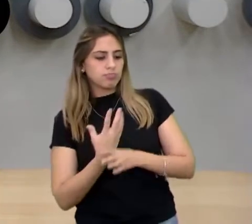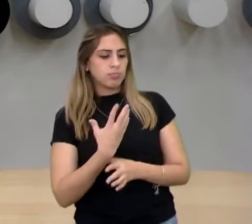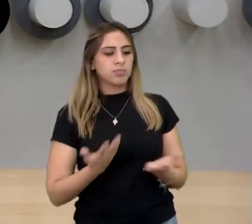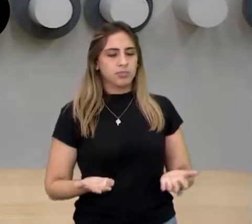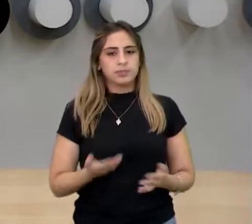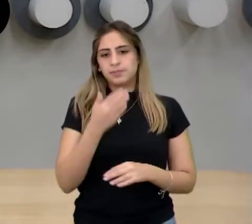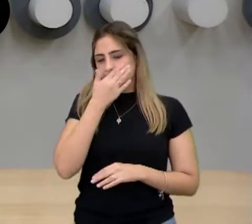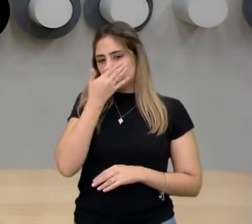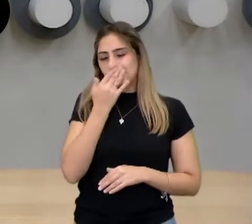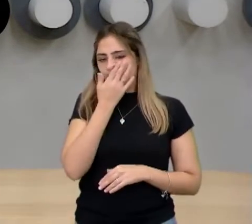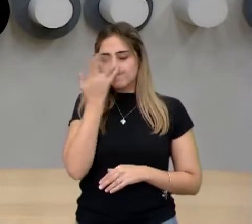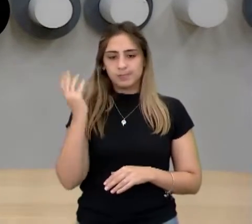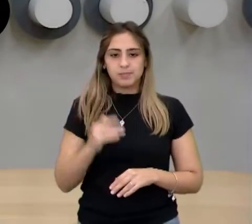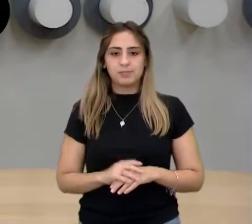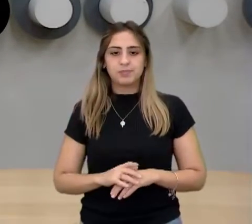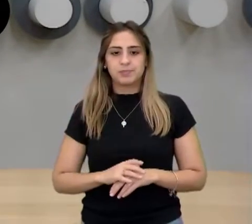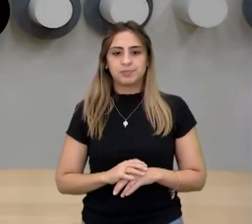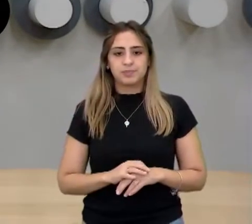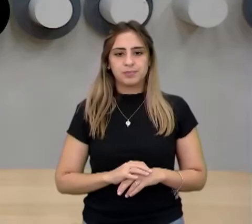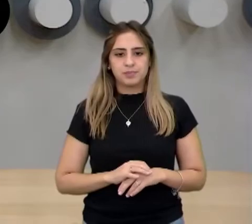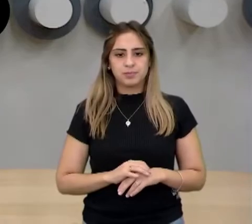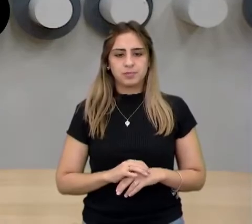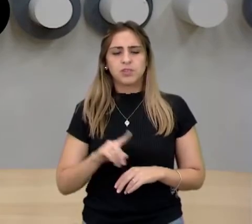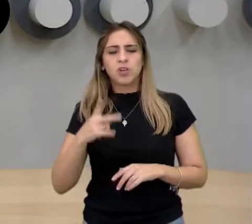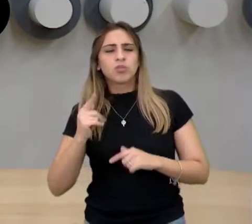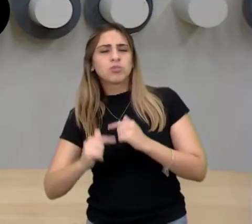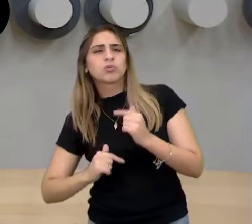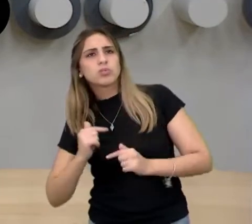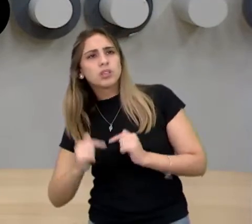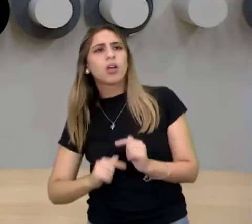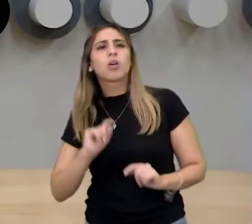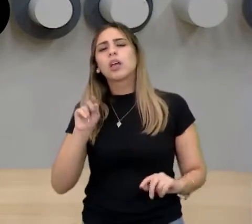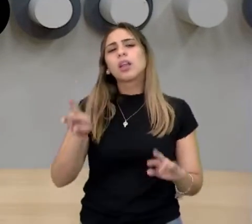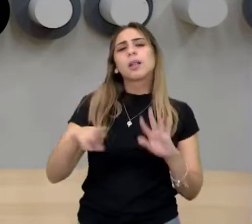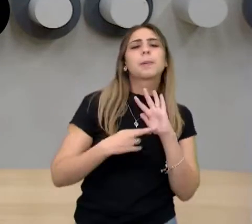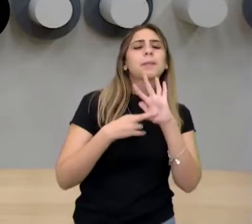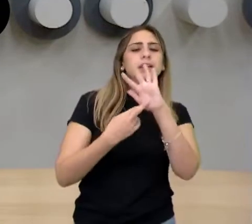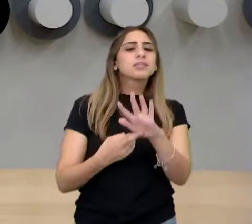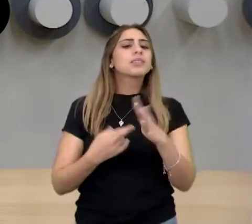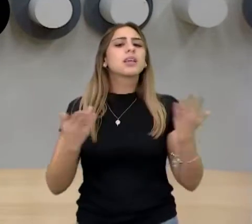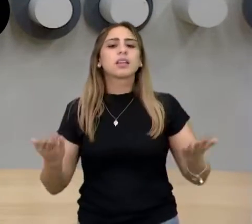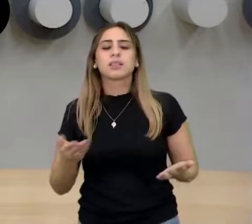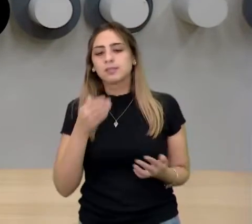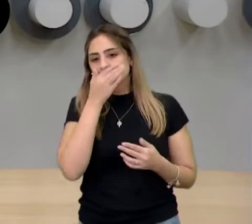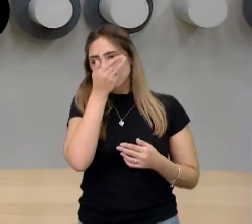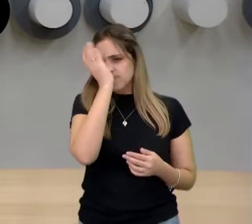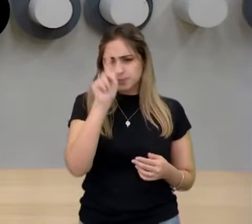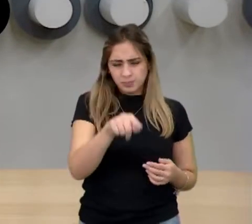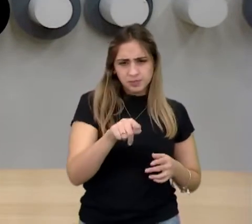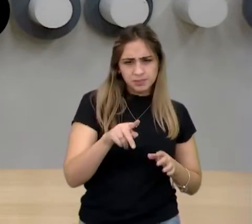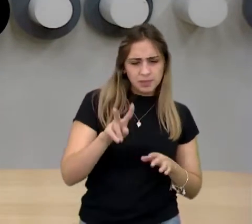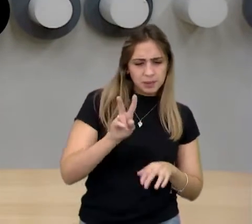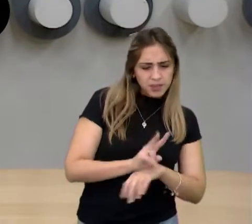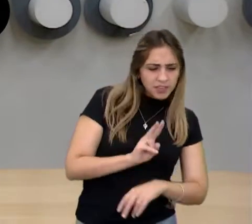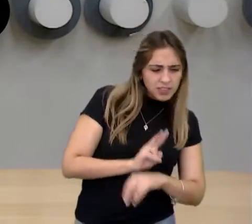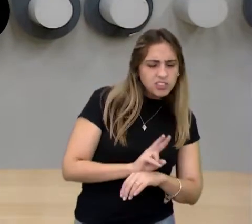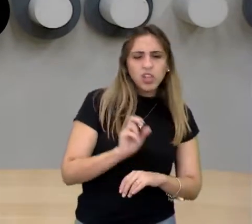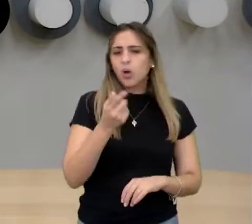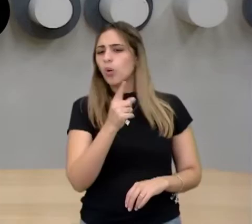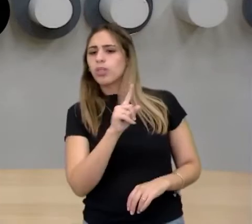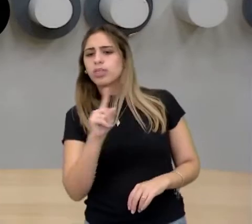certo? Qual é a sua função? A quem ele representa? Ele privilegia ou